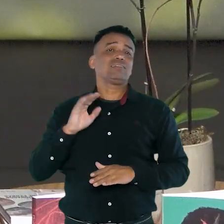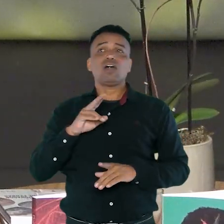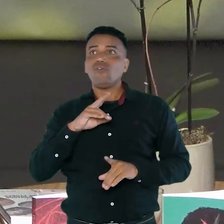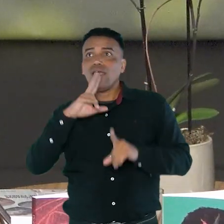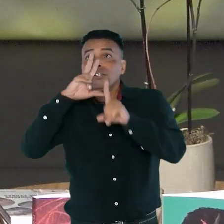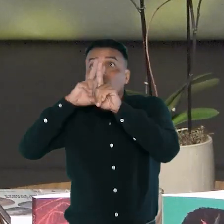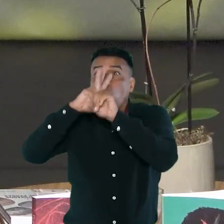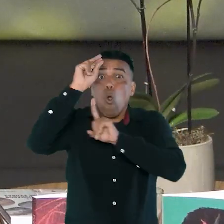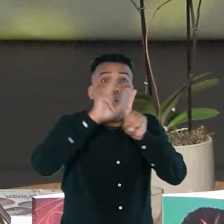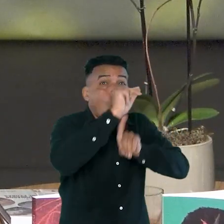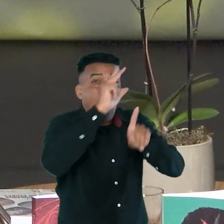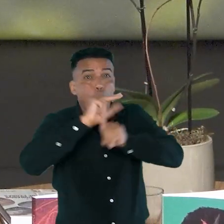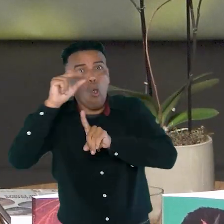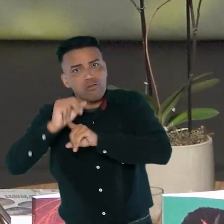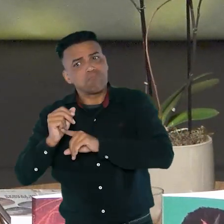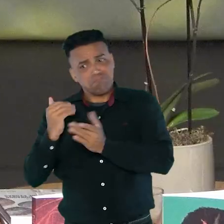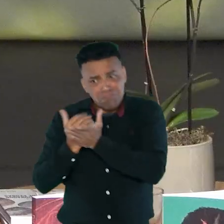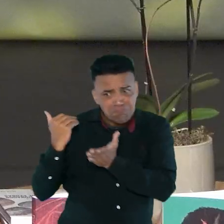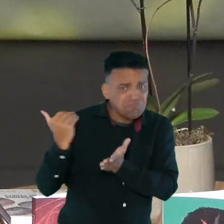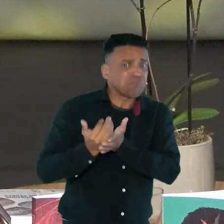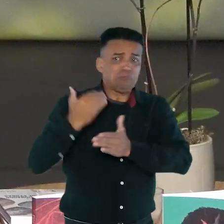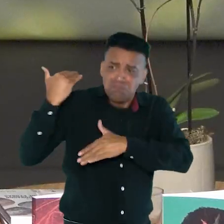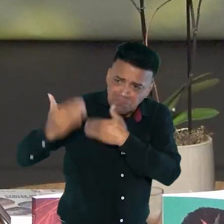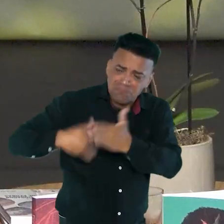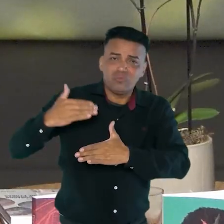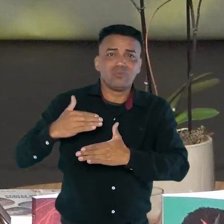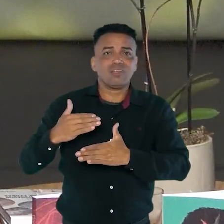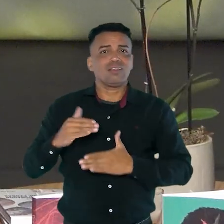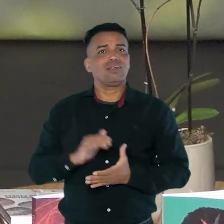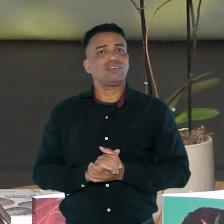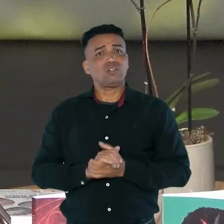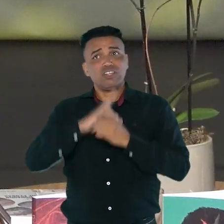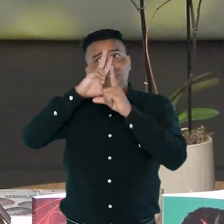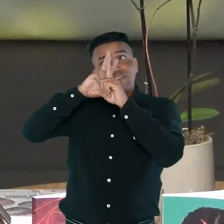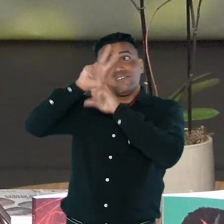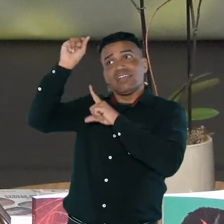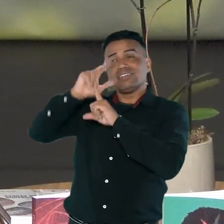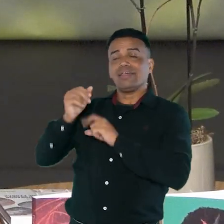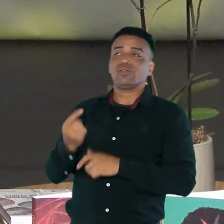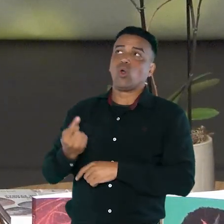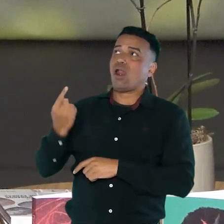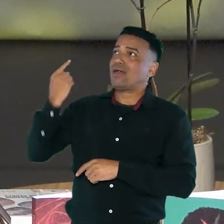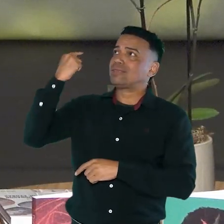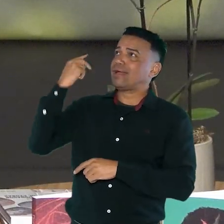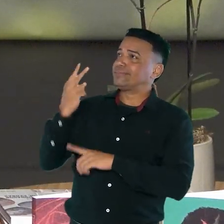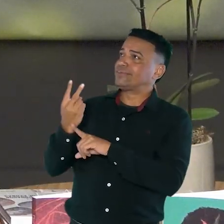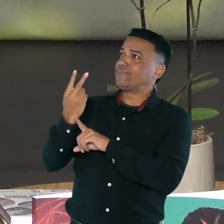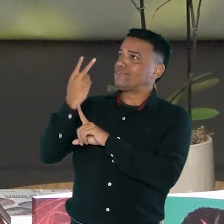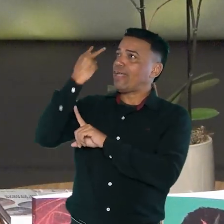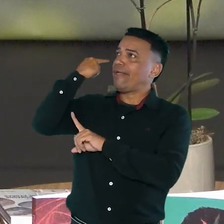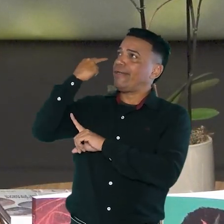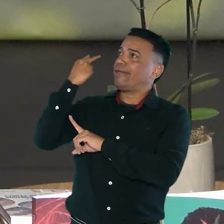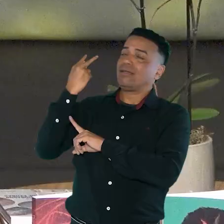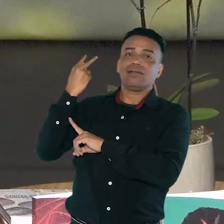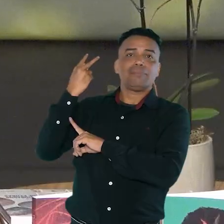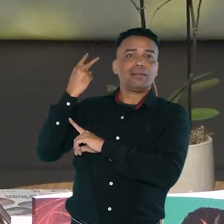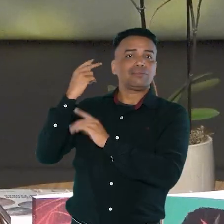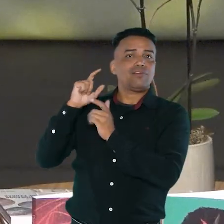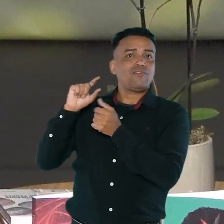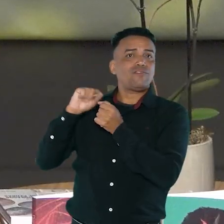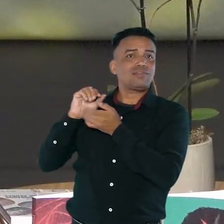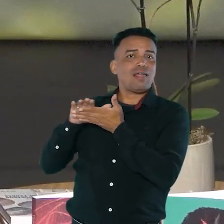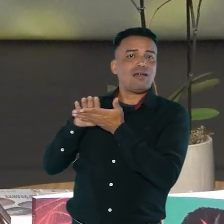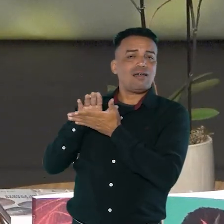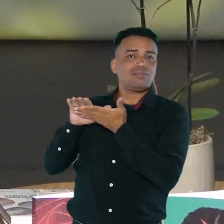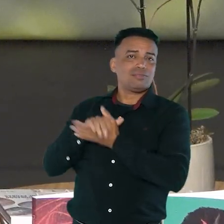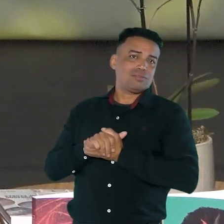conquistas e seguir adiante. Porque parece que mesmo a gente vencendo, a gente olha para trás como se não tivesse feito nada. Eu